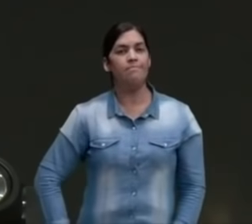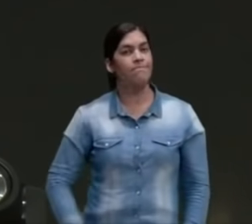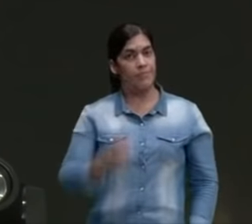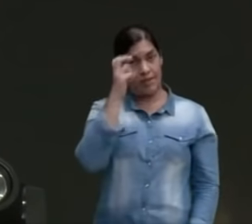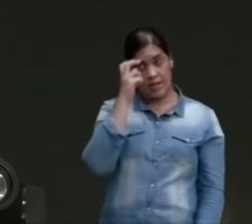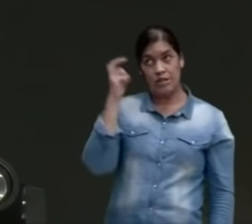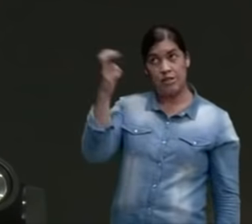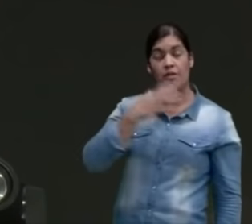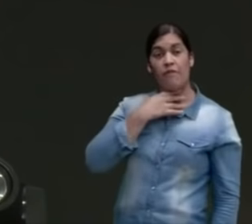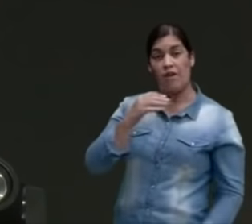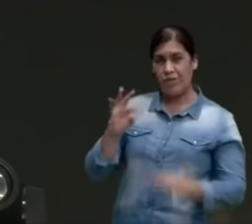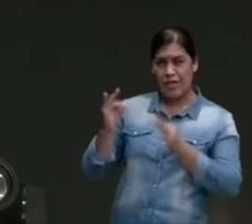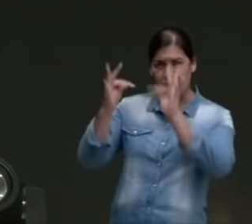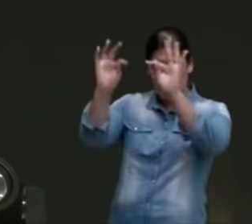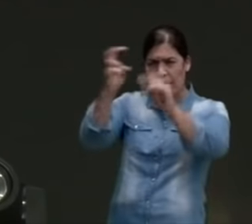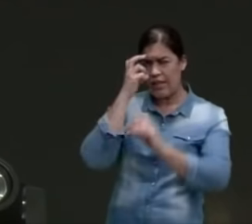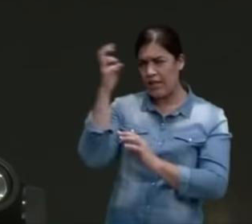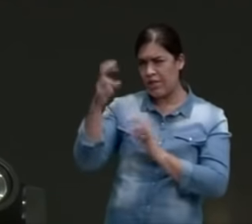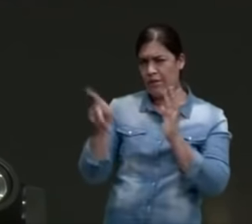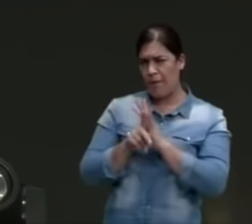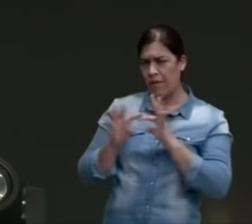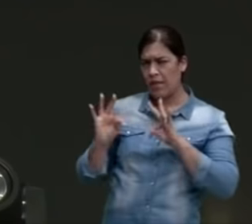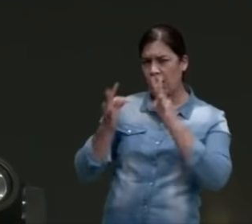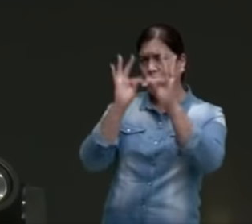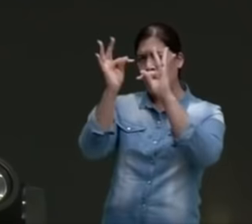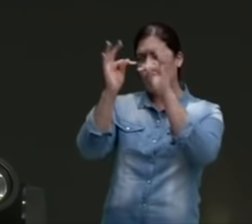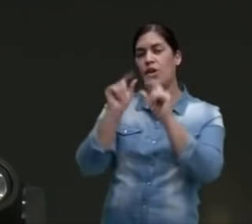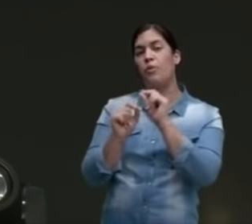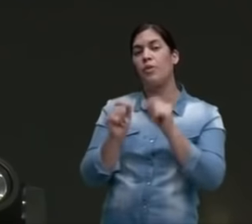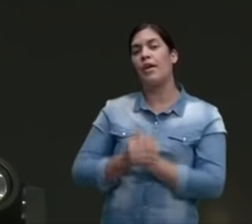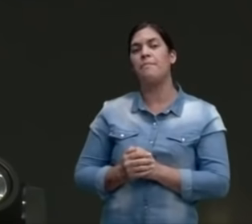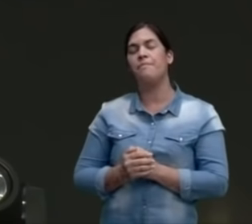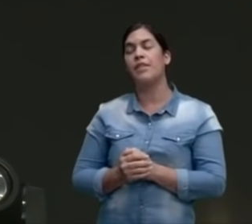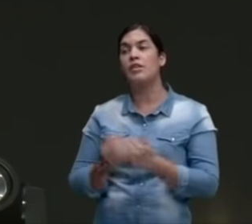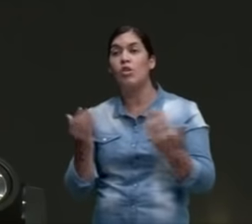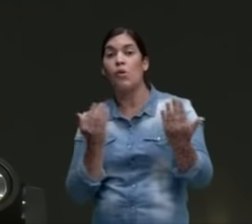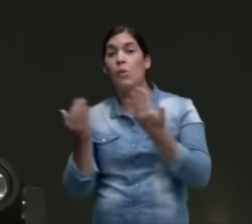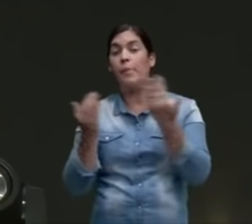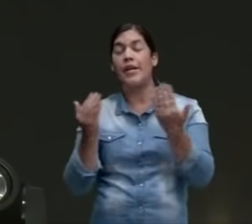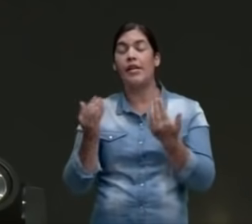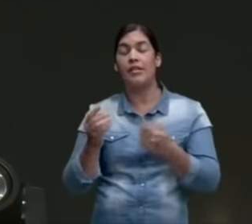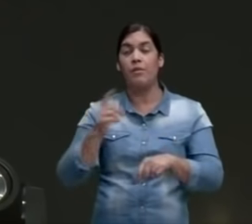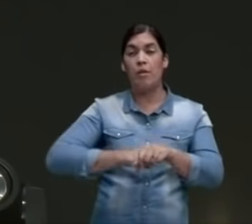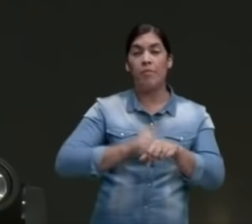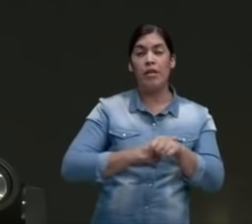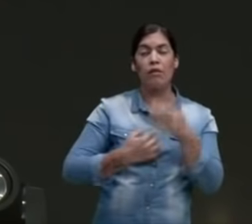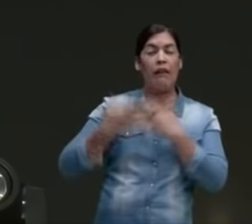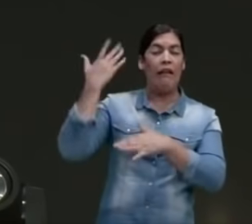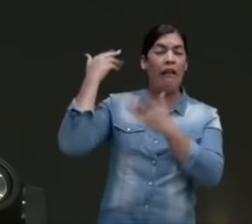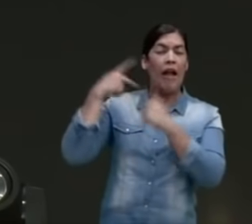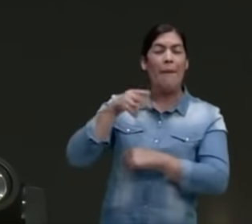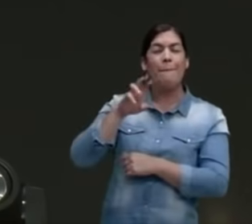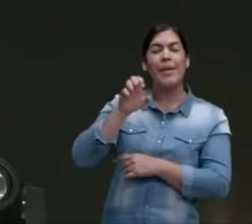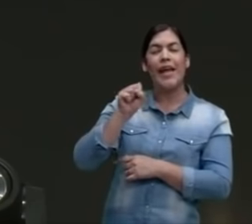artificial, essa tecnologia está sendo comparada à descoberta do fogo. Quando descobriu o fogo, tudo mudou.